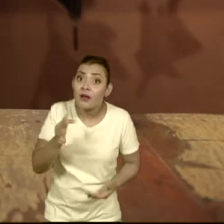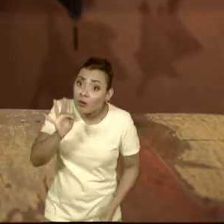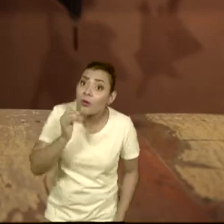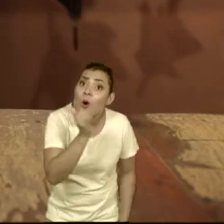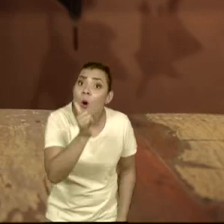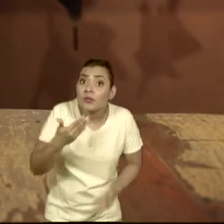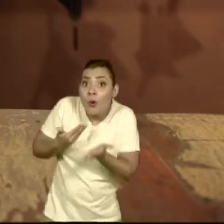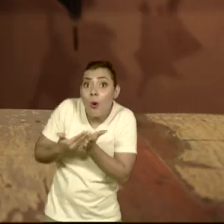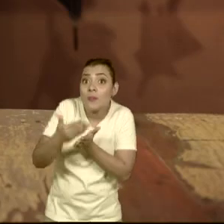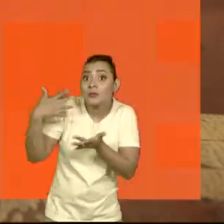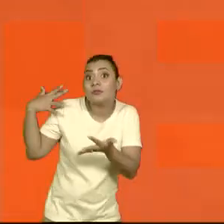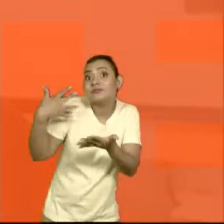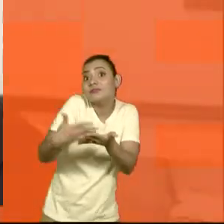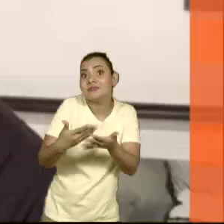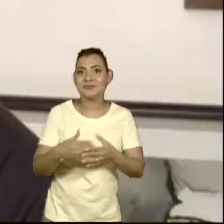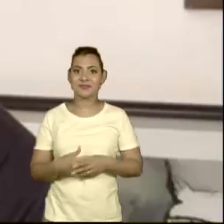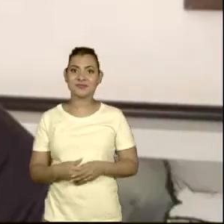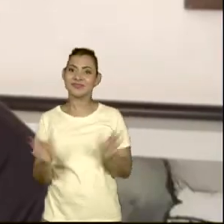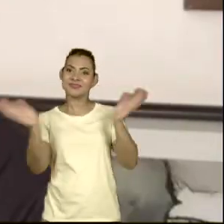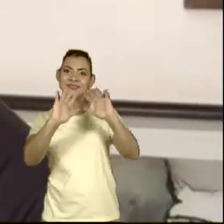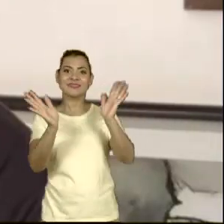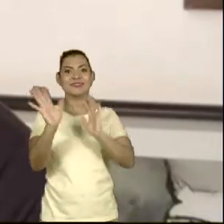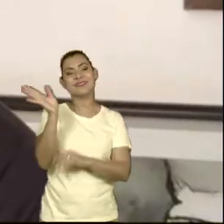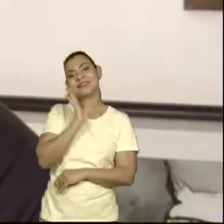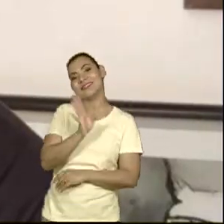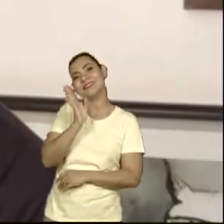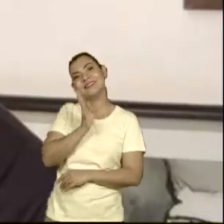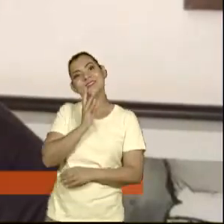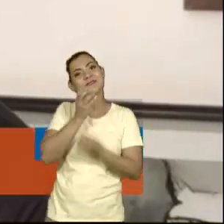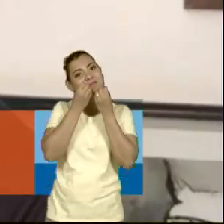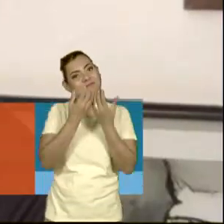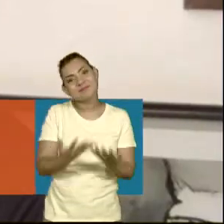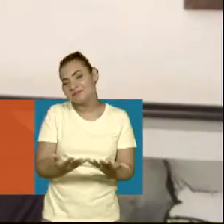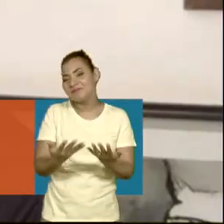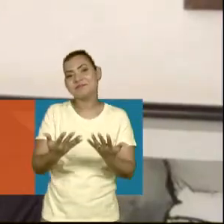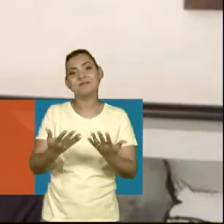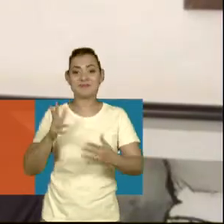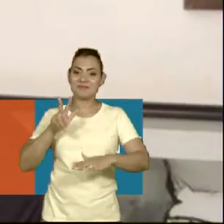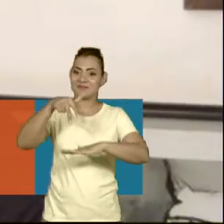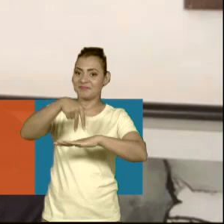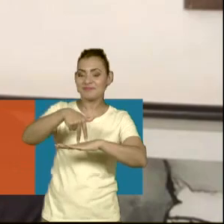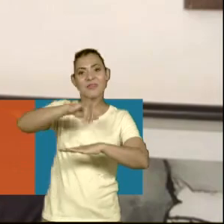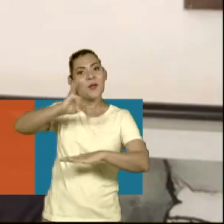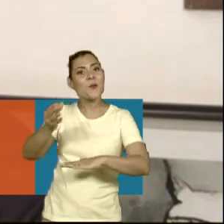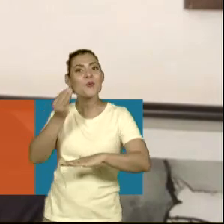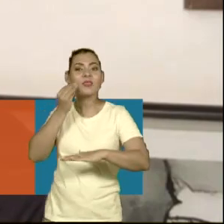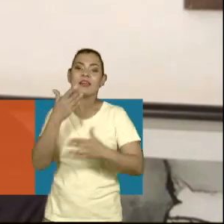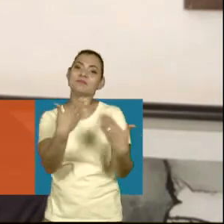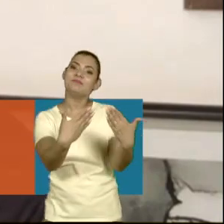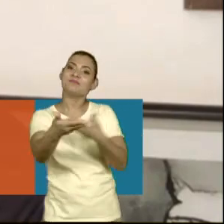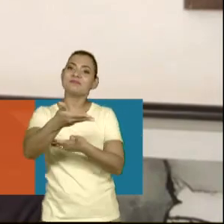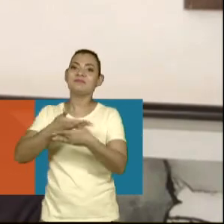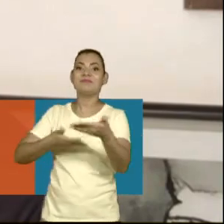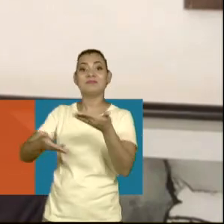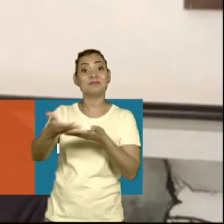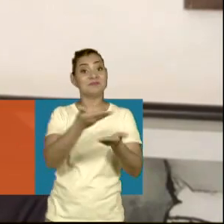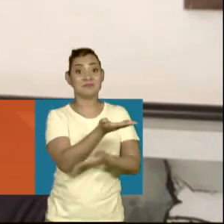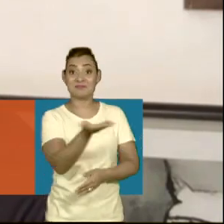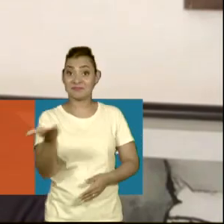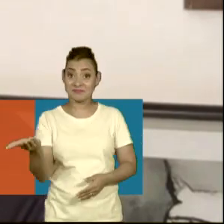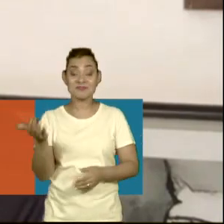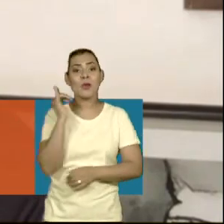como tudo começou. Gente, que legal, muito legal estar aqui, tendo essa oportunidade de bater um papo com vocês,